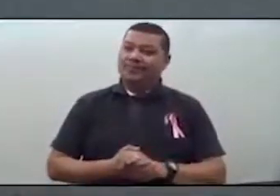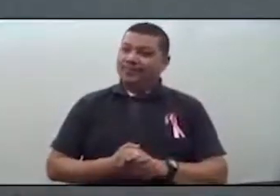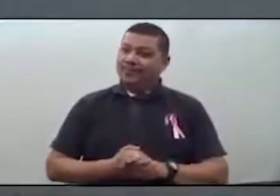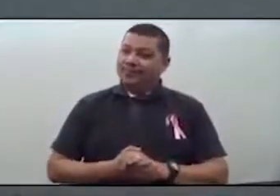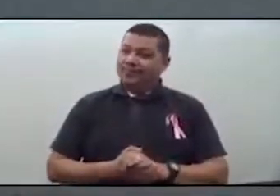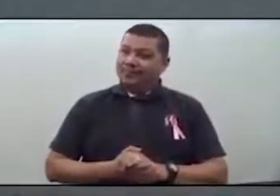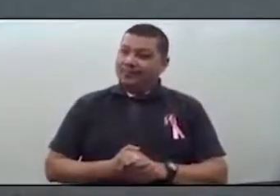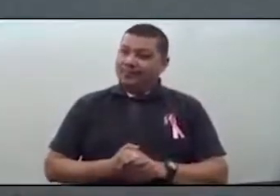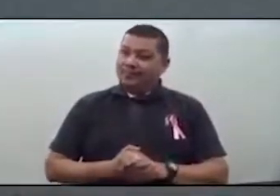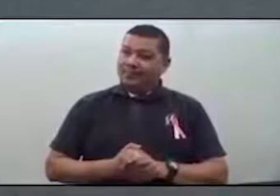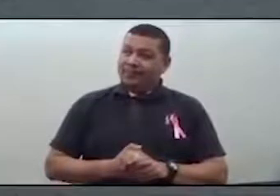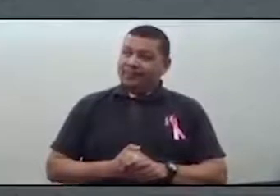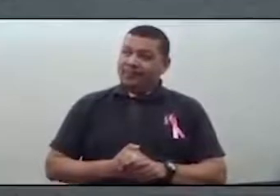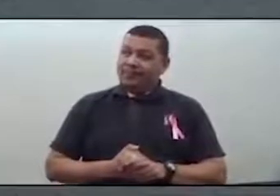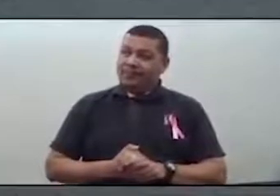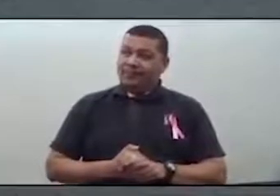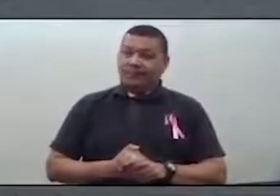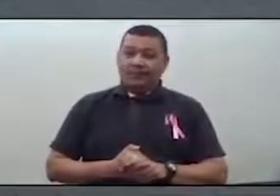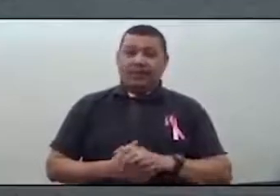Aproximadamente